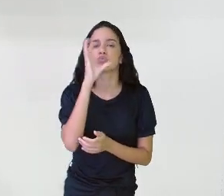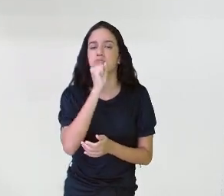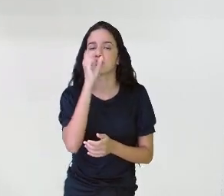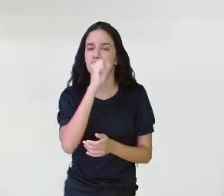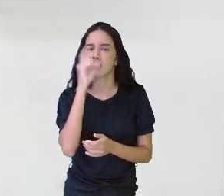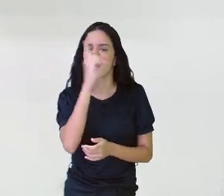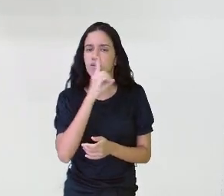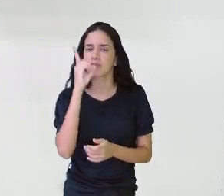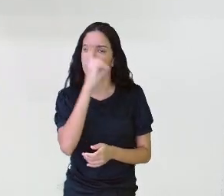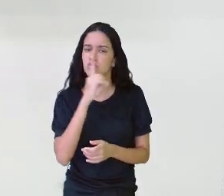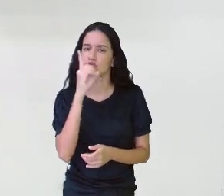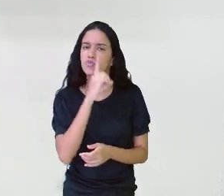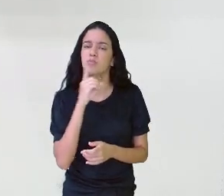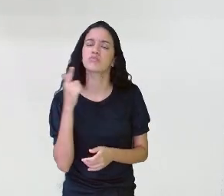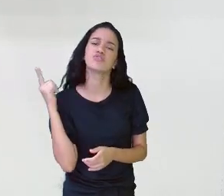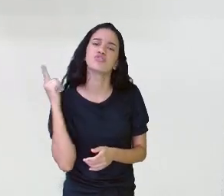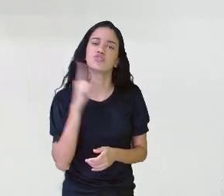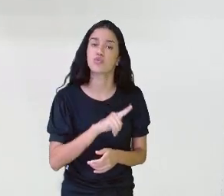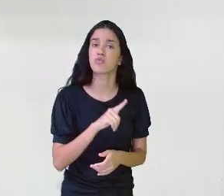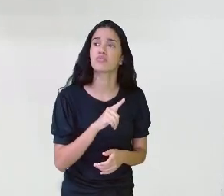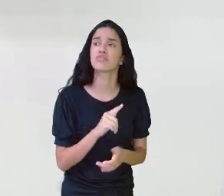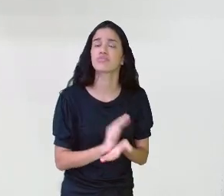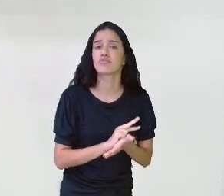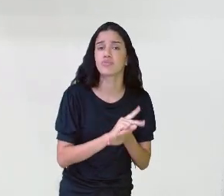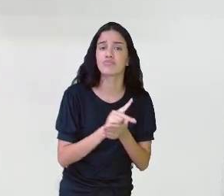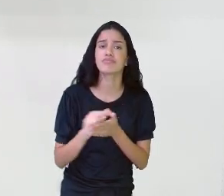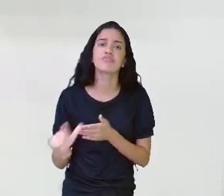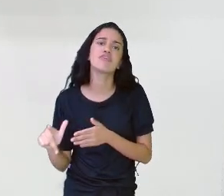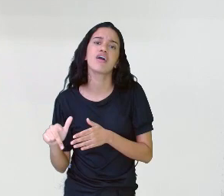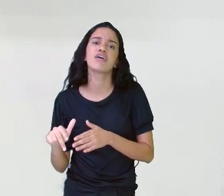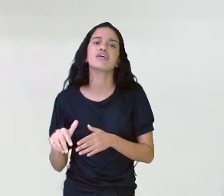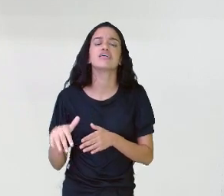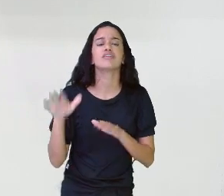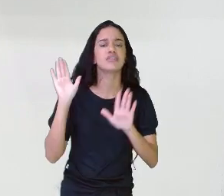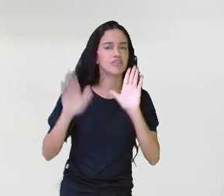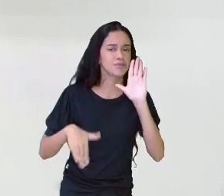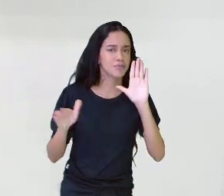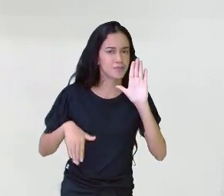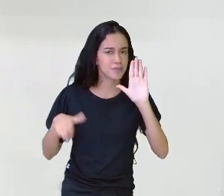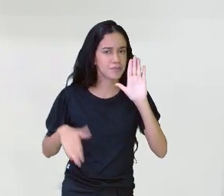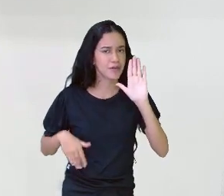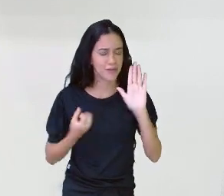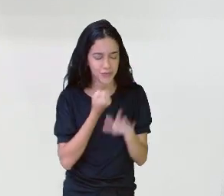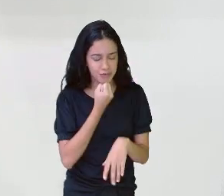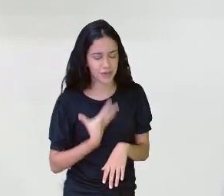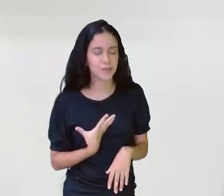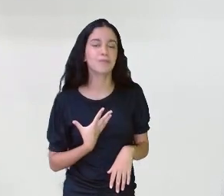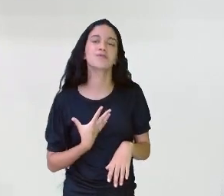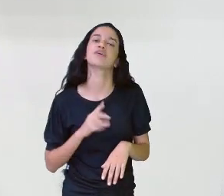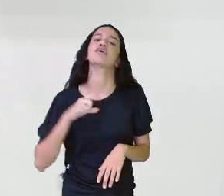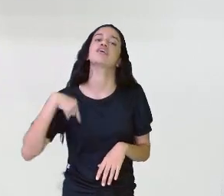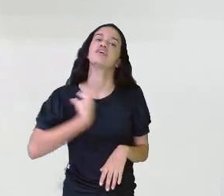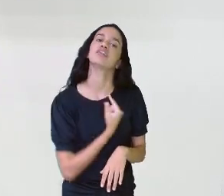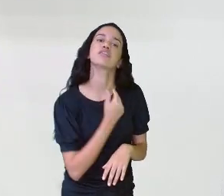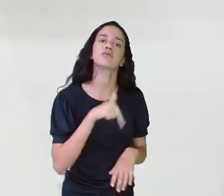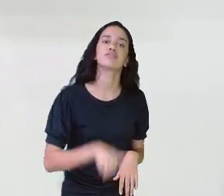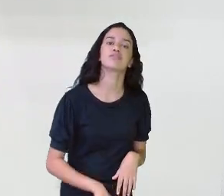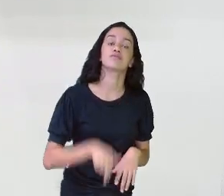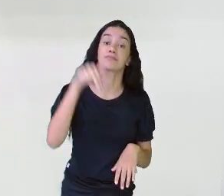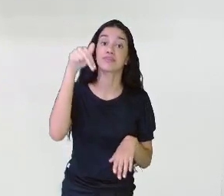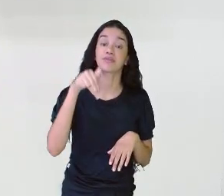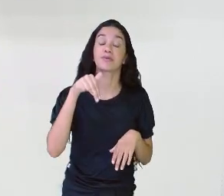praia diferente, a gente consegue, que são muitas, né? A gente consegue. Que coisa boa. Nós do